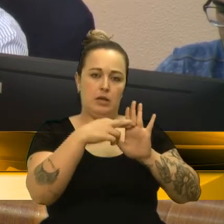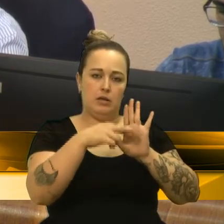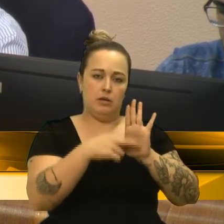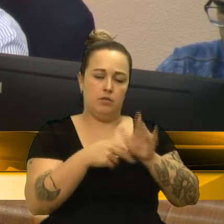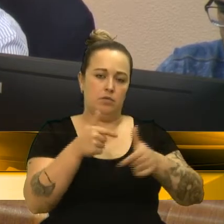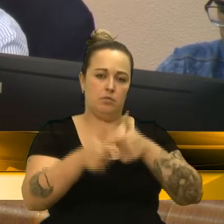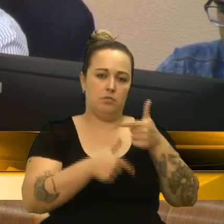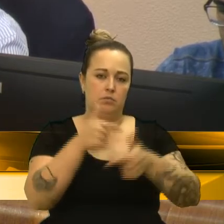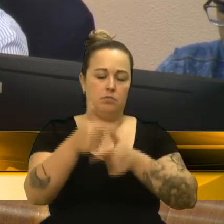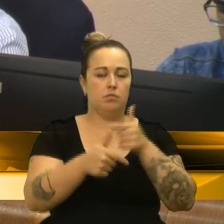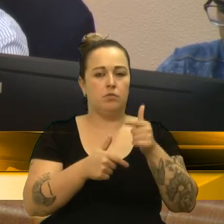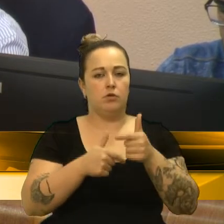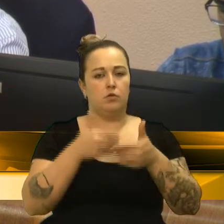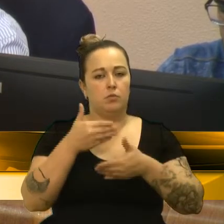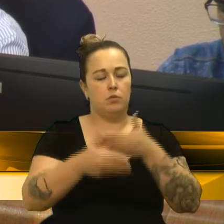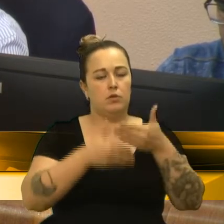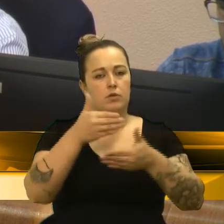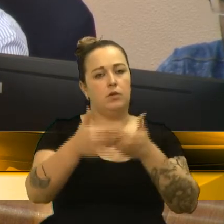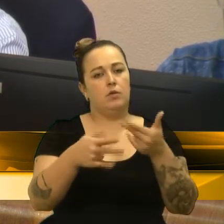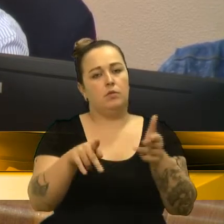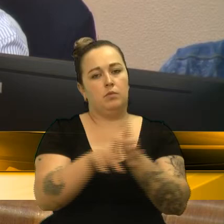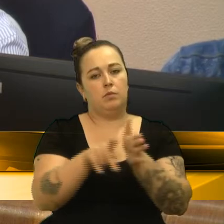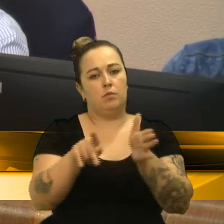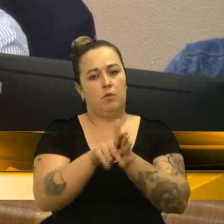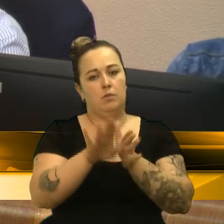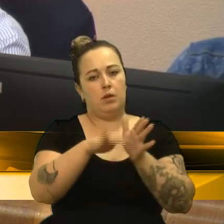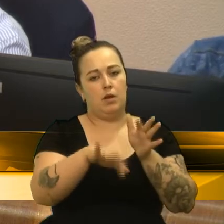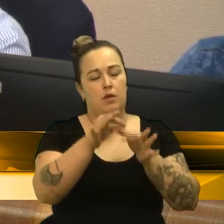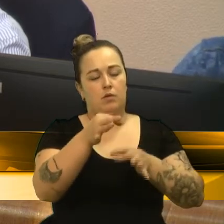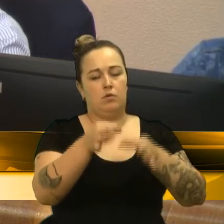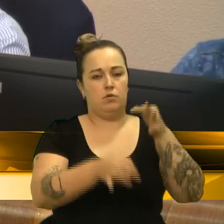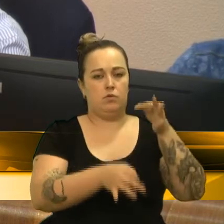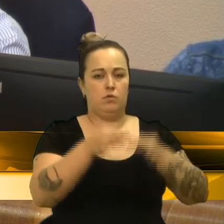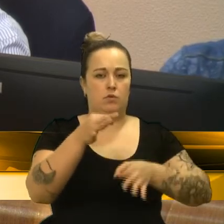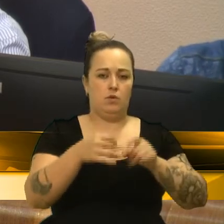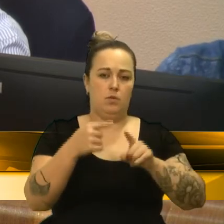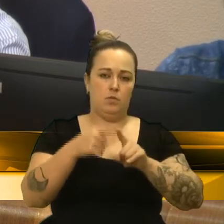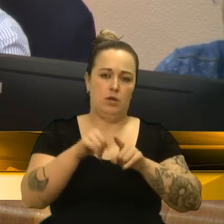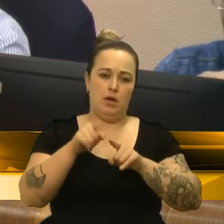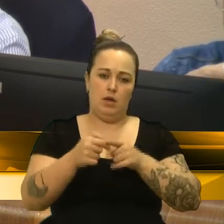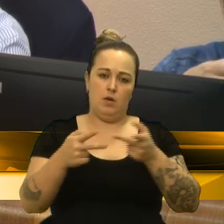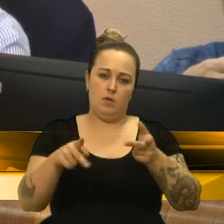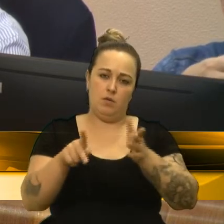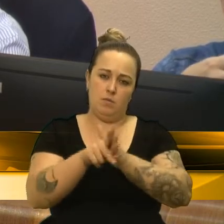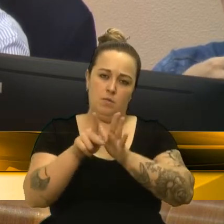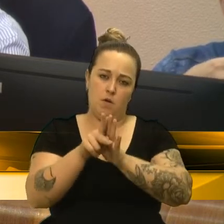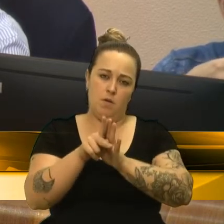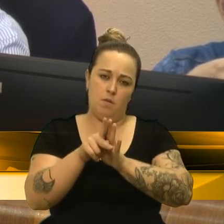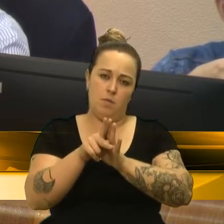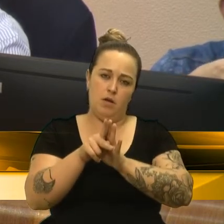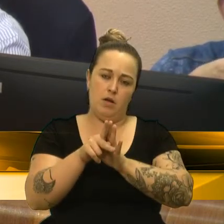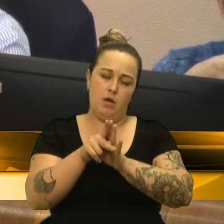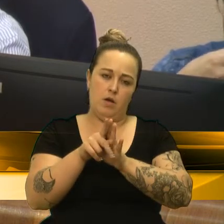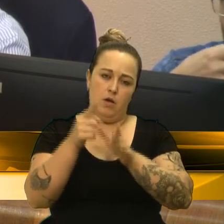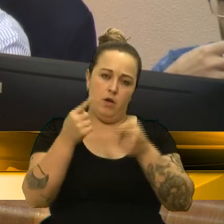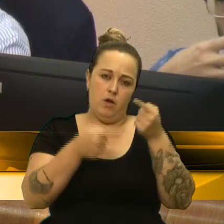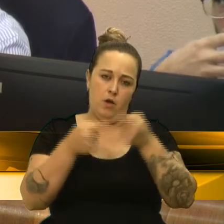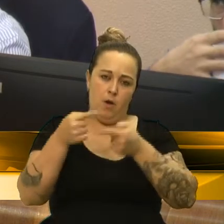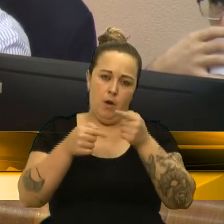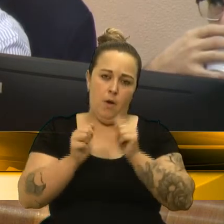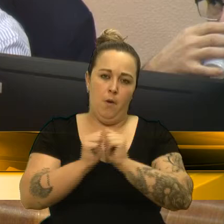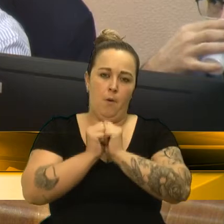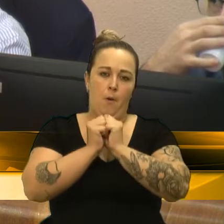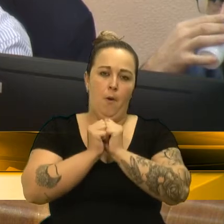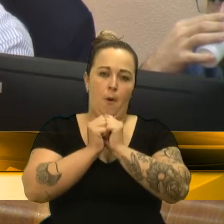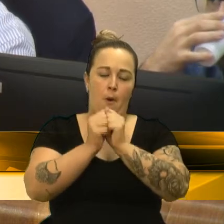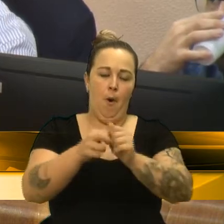nos processos de cassação, ressalvada a sessão de julgamento, porque isso se trata de matéria interna corporis, a ser tratada pela Lei Orgânica de Regimentos